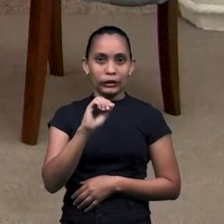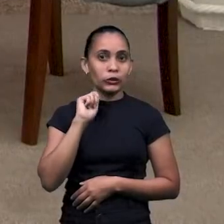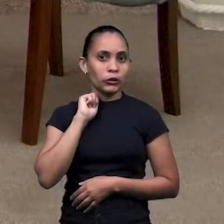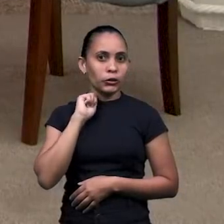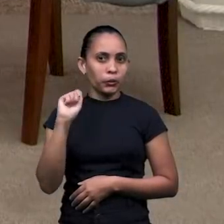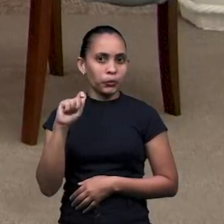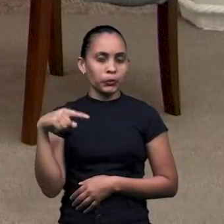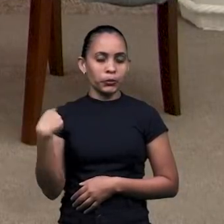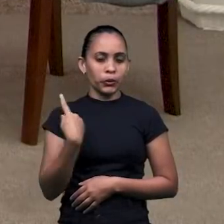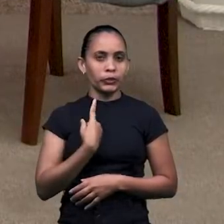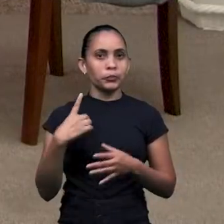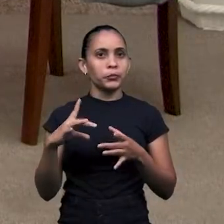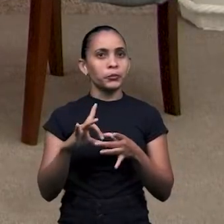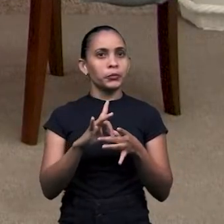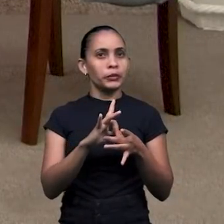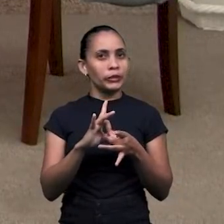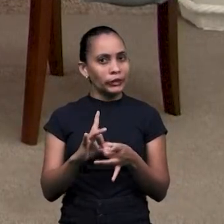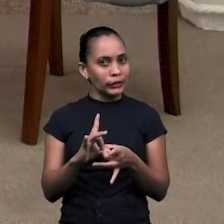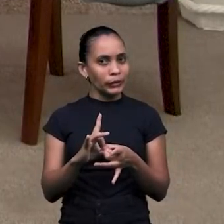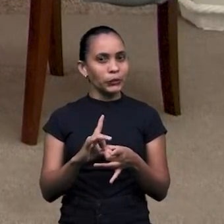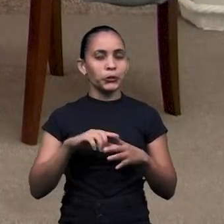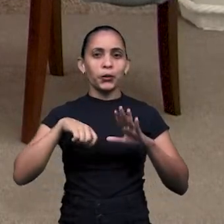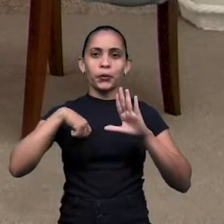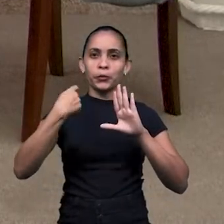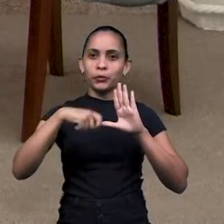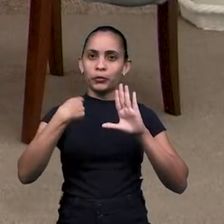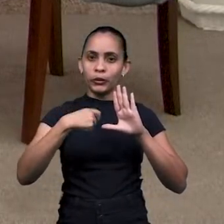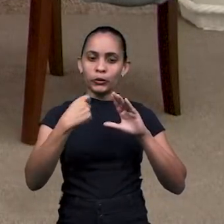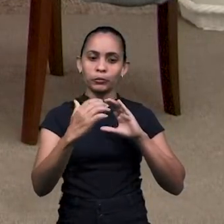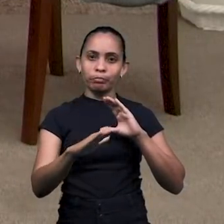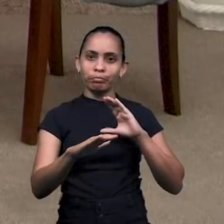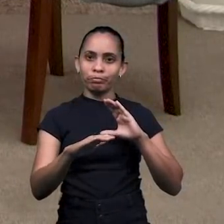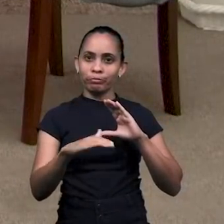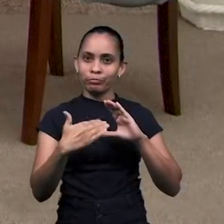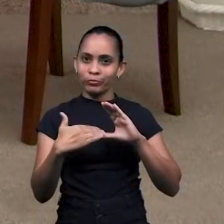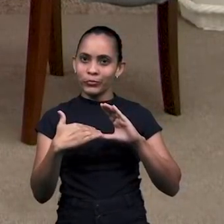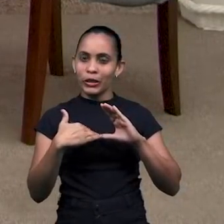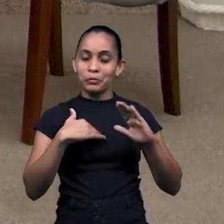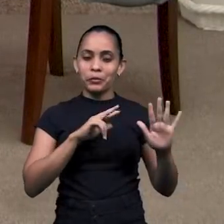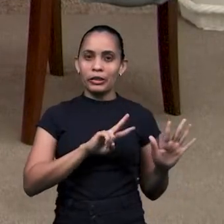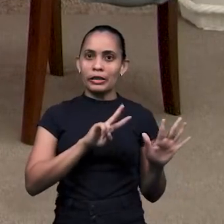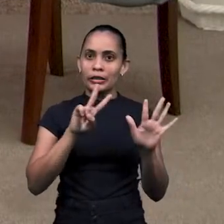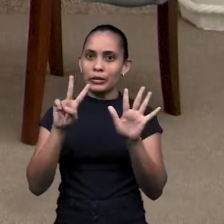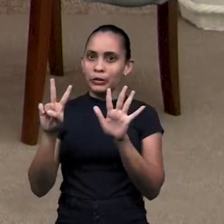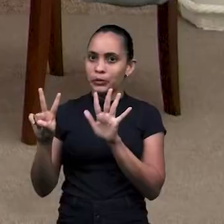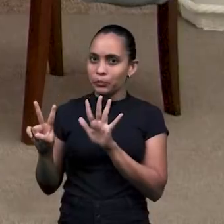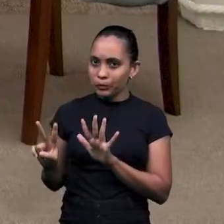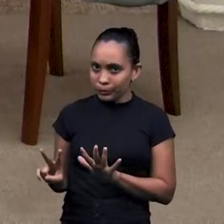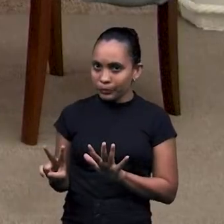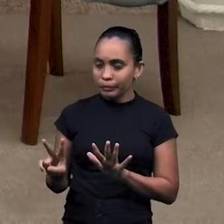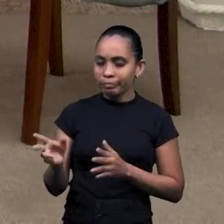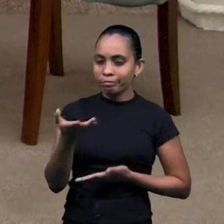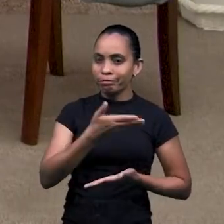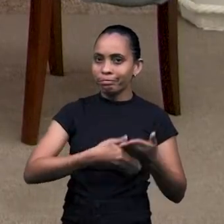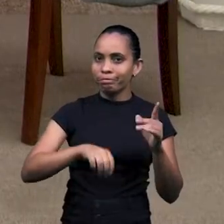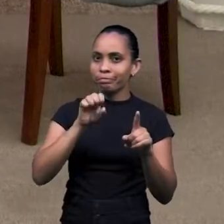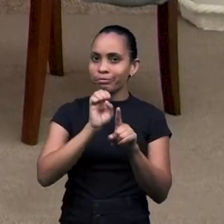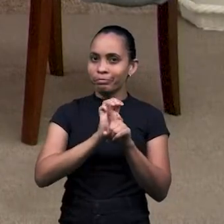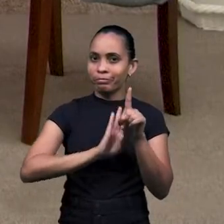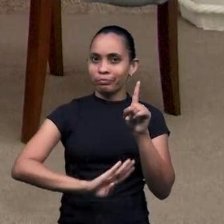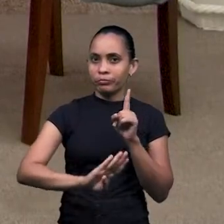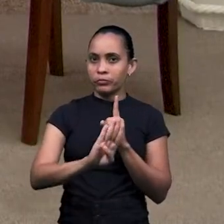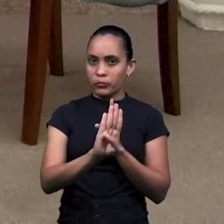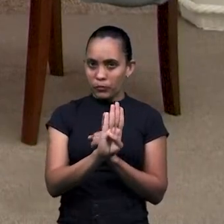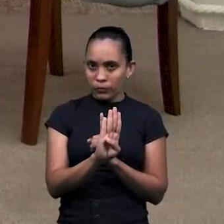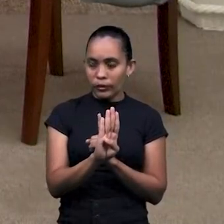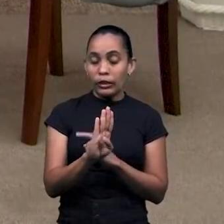vez reunidos para trazermos alguns dos vídeos que recebemos durante toda a semana com as participações da nossa Escola Bíblica